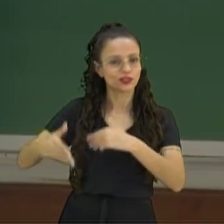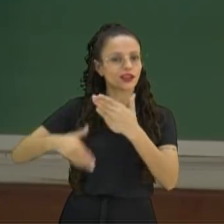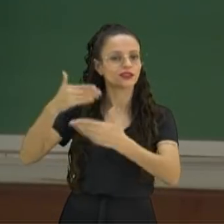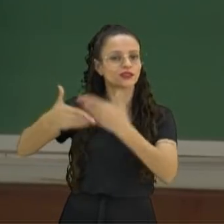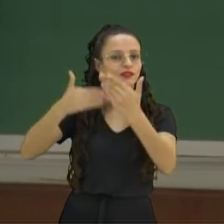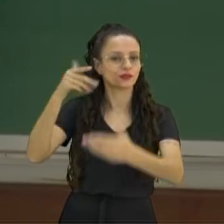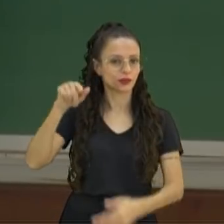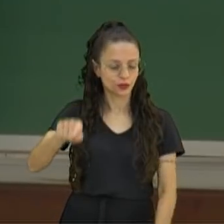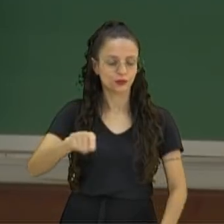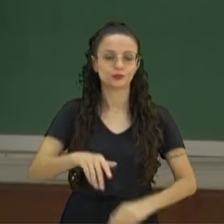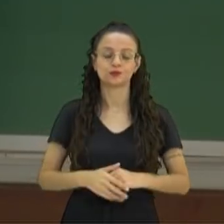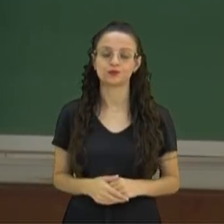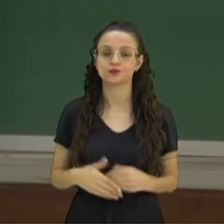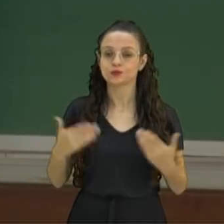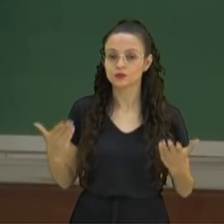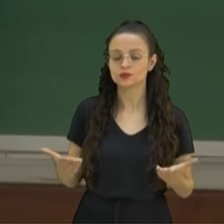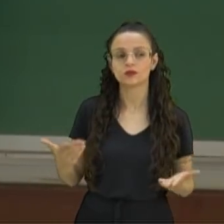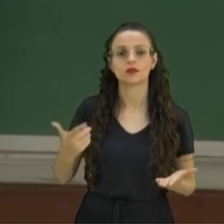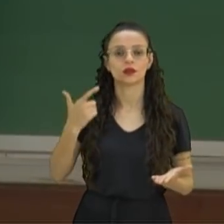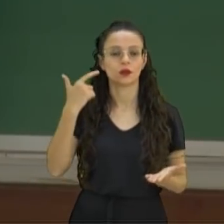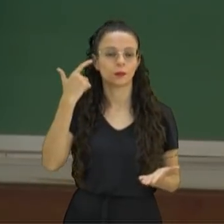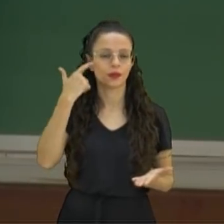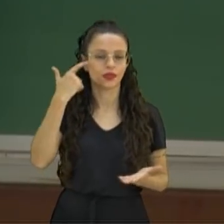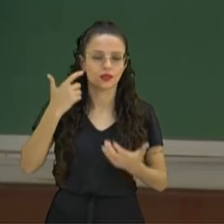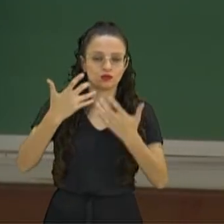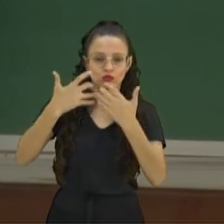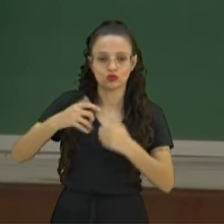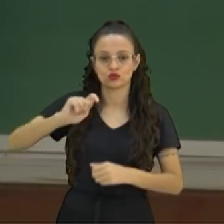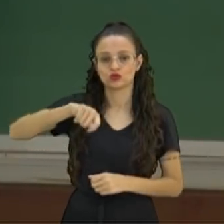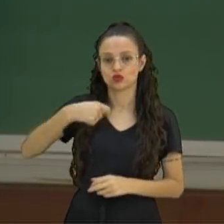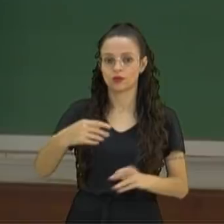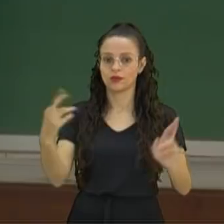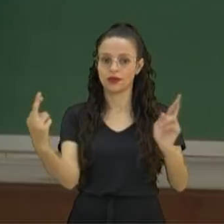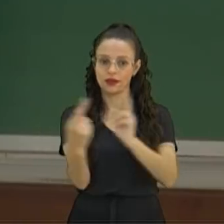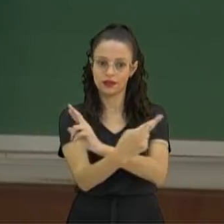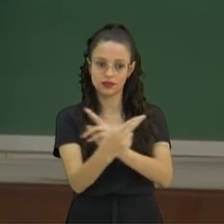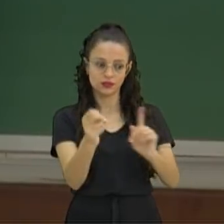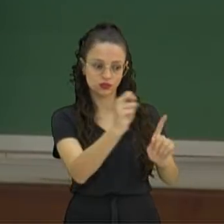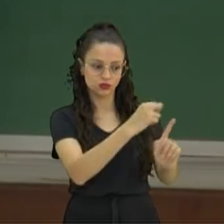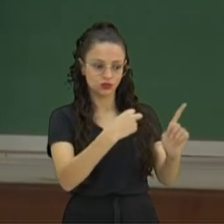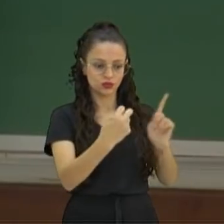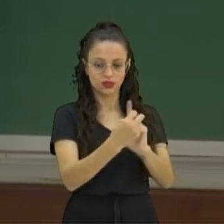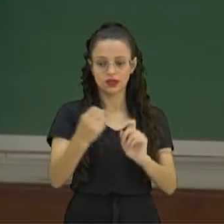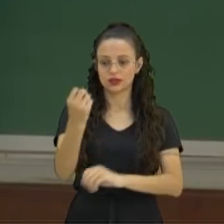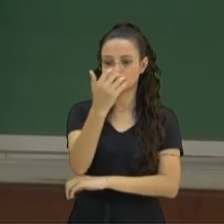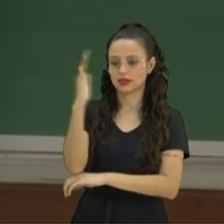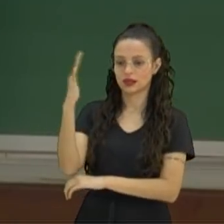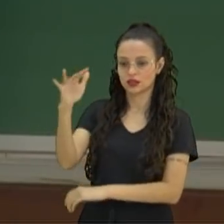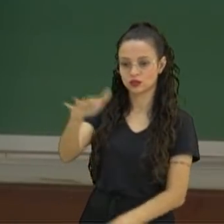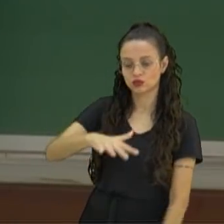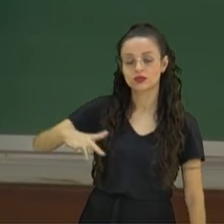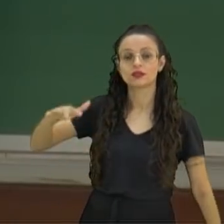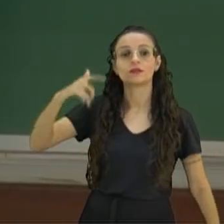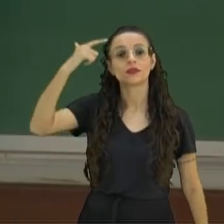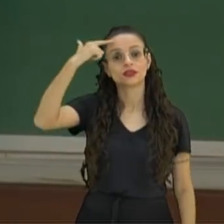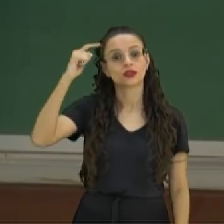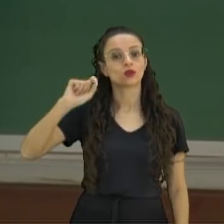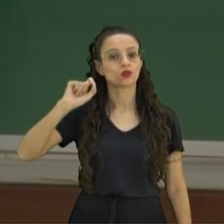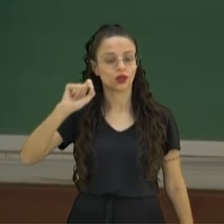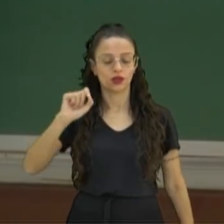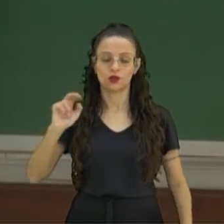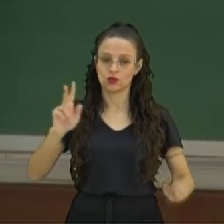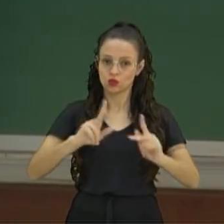desenvolvimento. Então, quando eu penso ali na relação entre sociedade e natureza, eu tenho que pensar que o ser humano